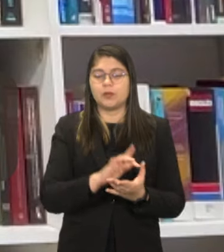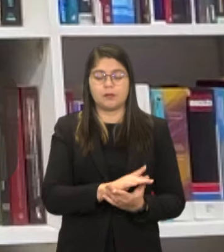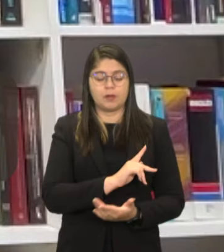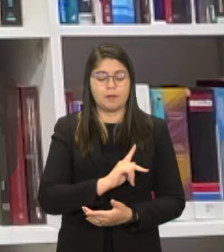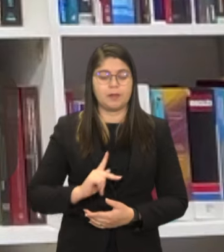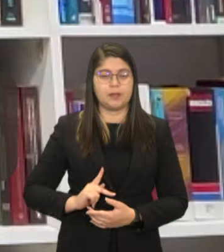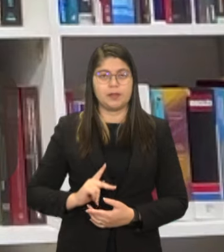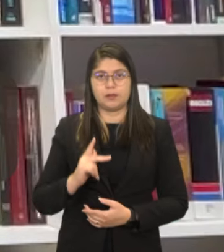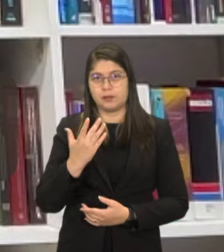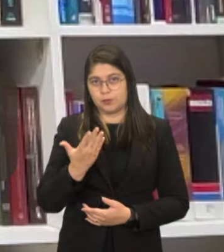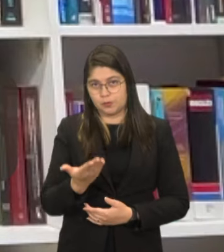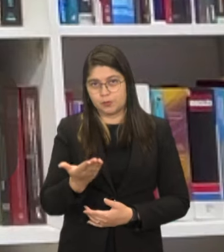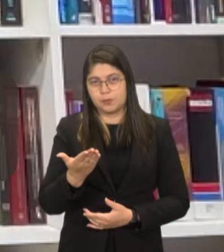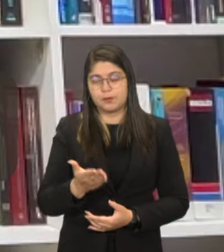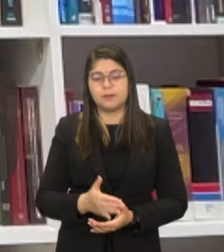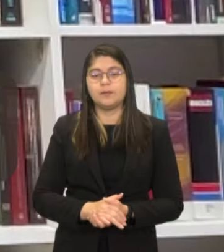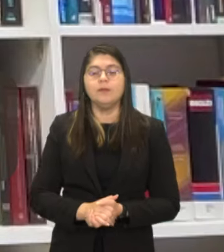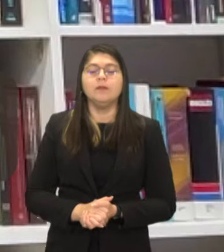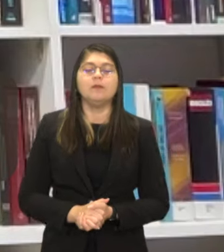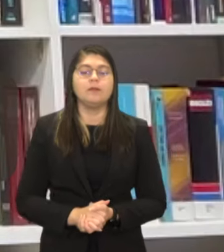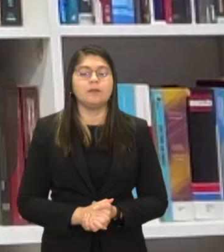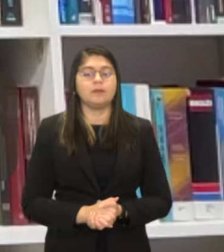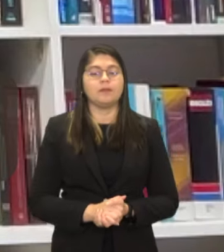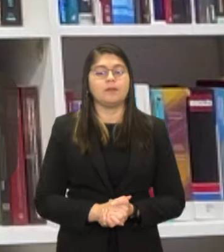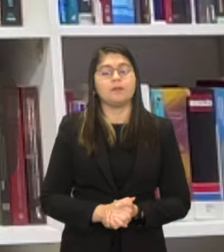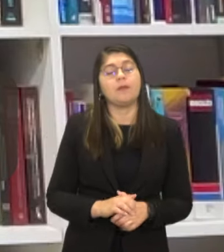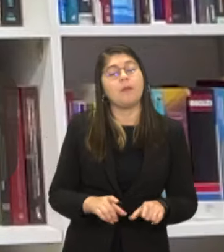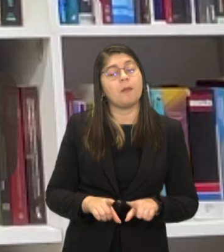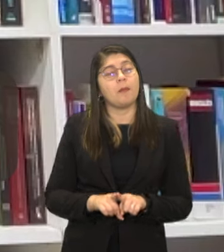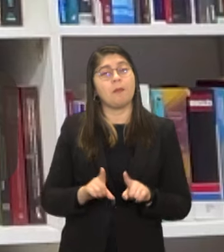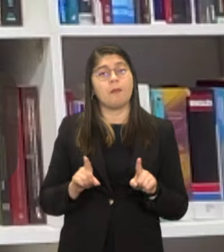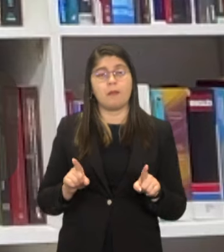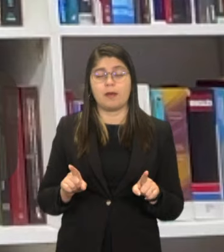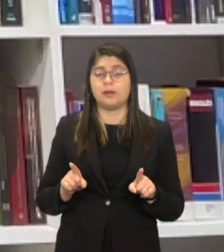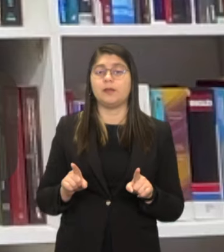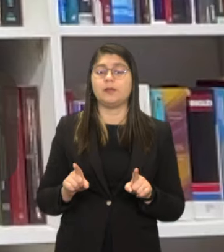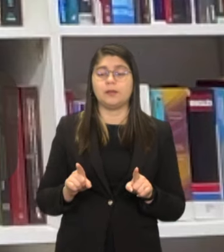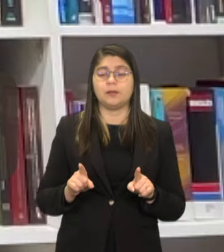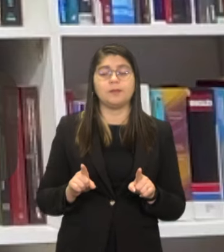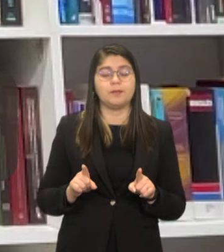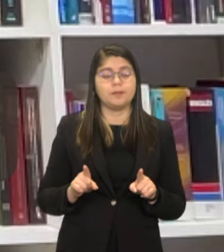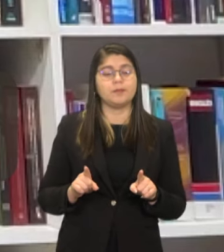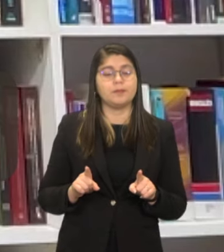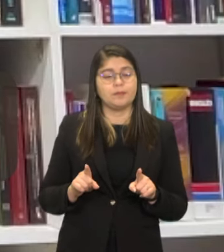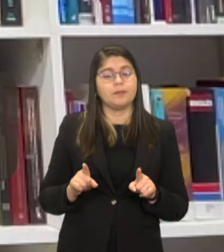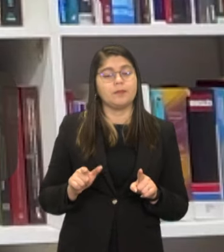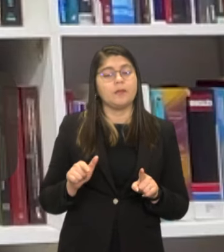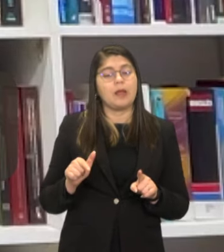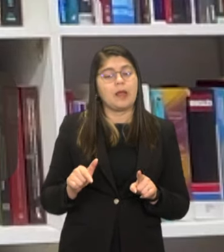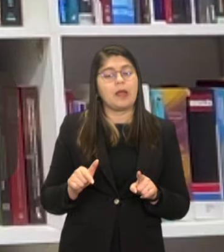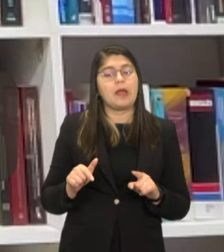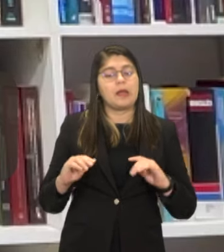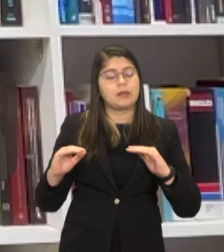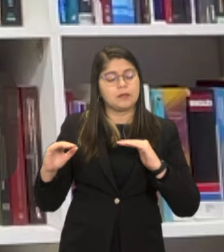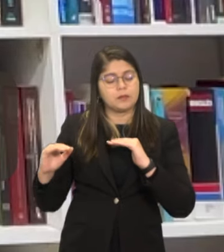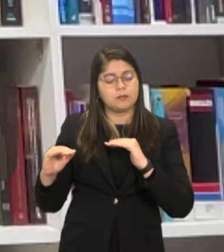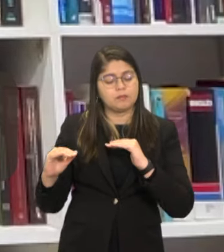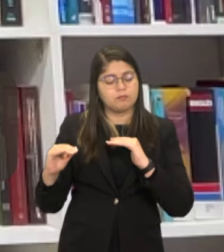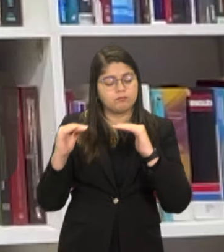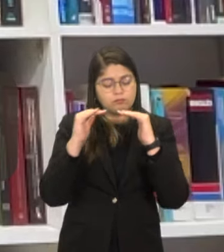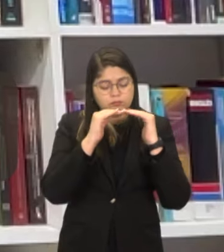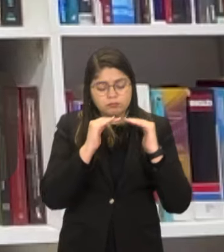presidência de Vossa Excelência. Por outro lado, senhor presidente, esse consenso que chegaram as